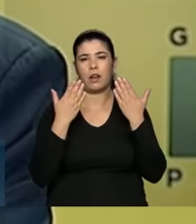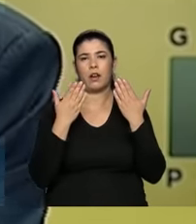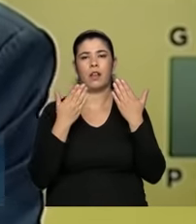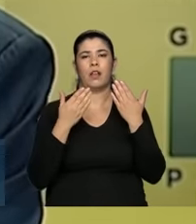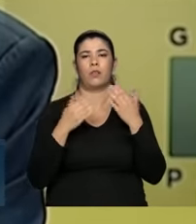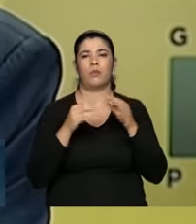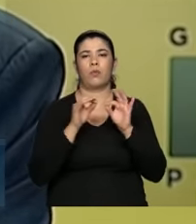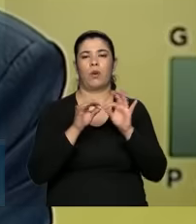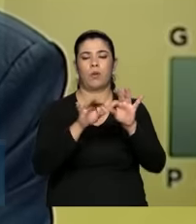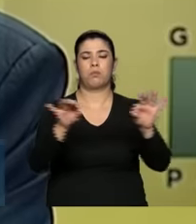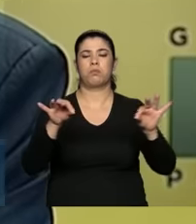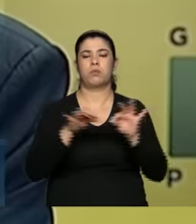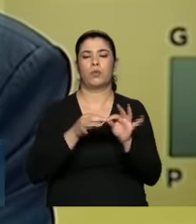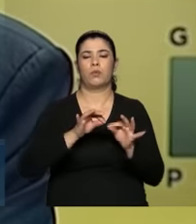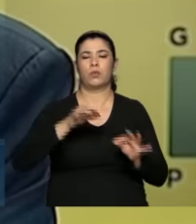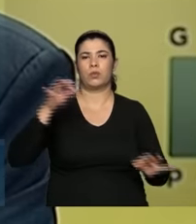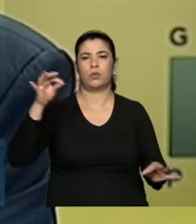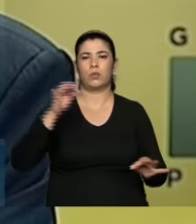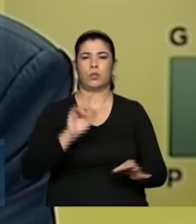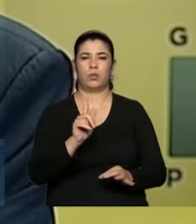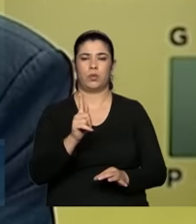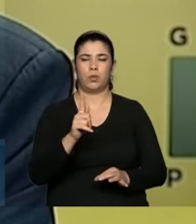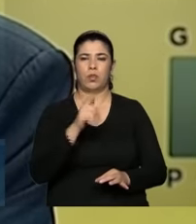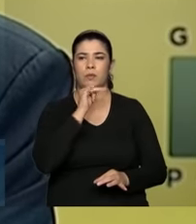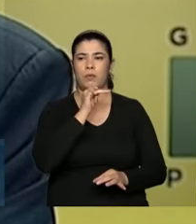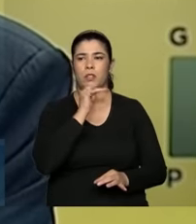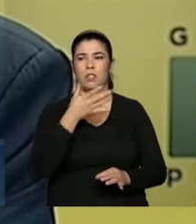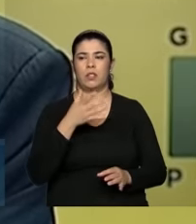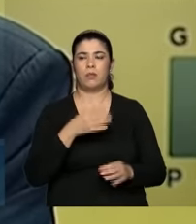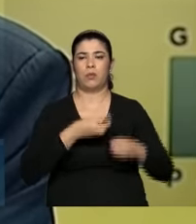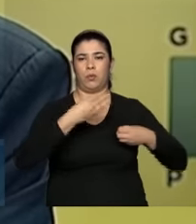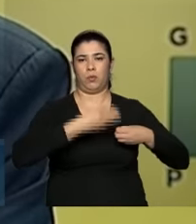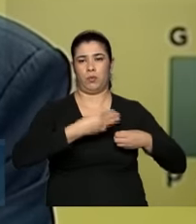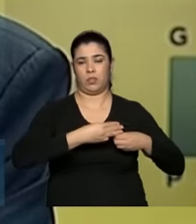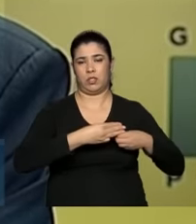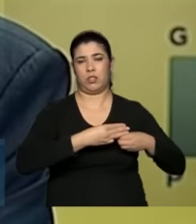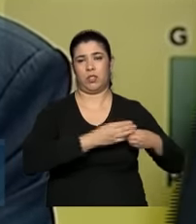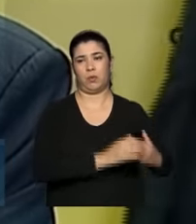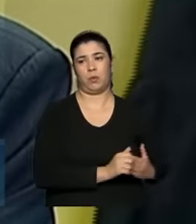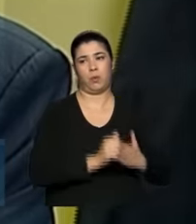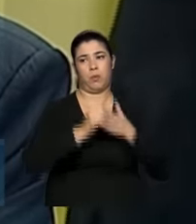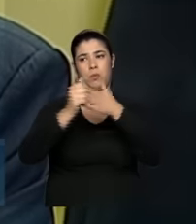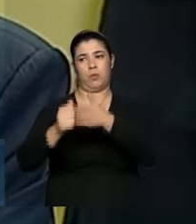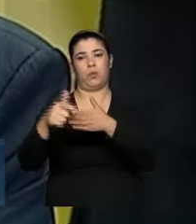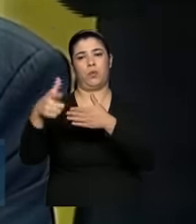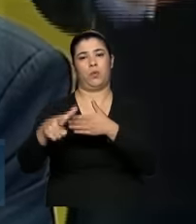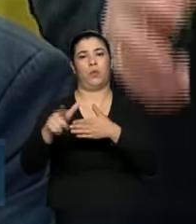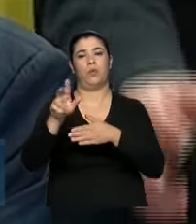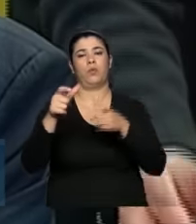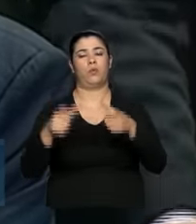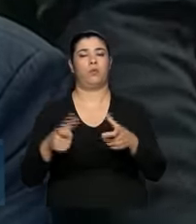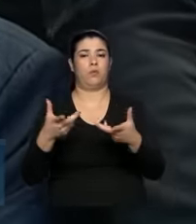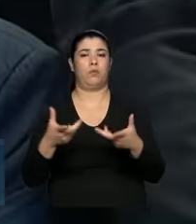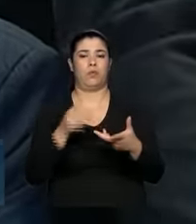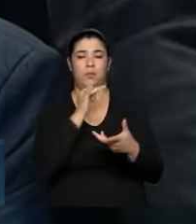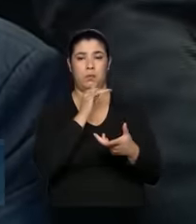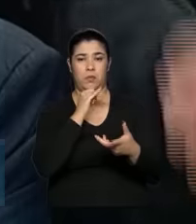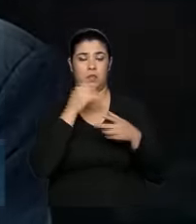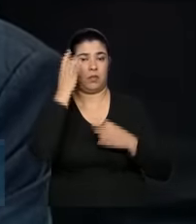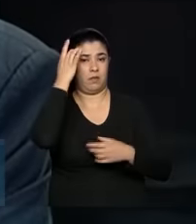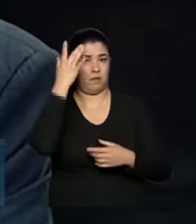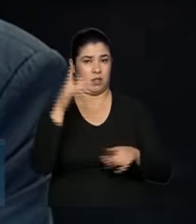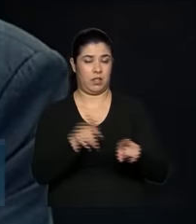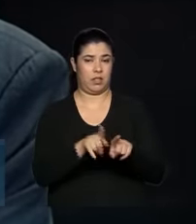razoável, que permita deslocamentos com uma certa facilidade e, sobretudo, que